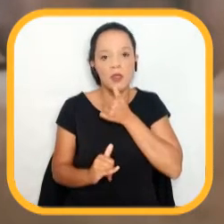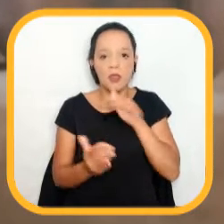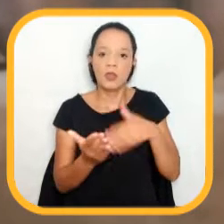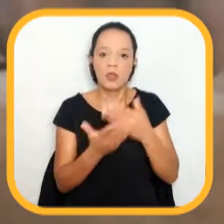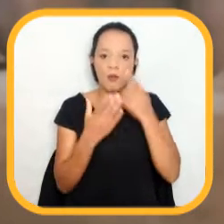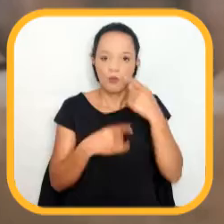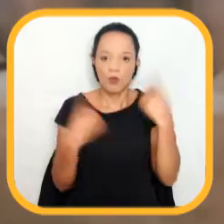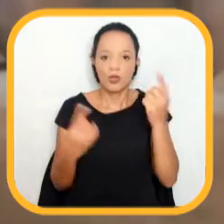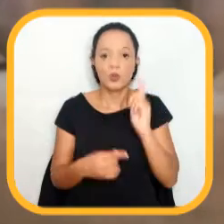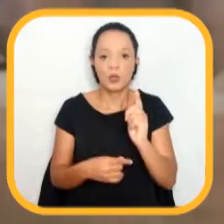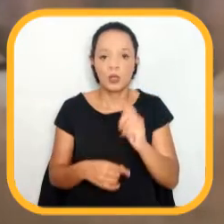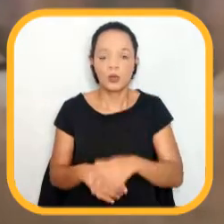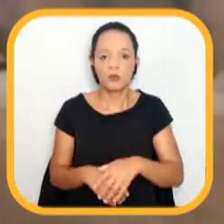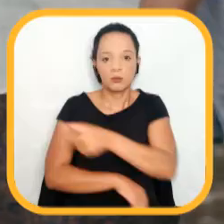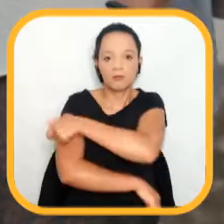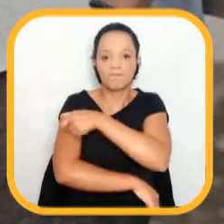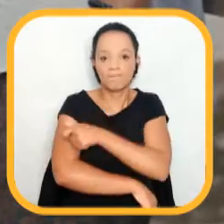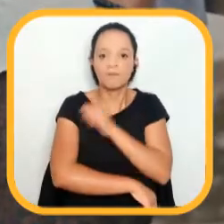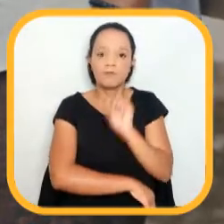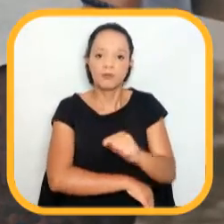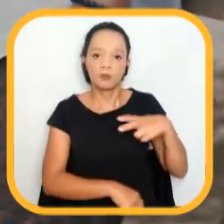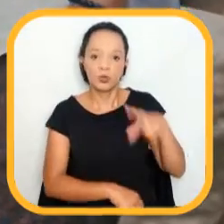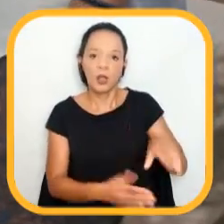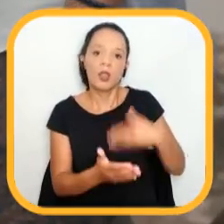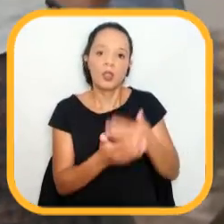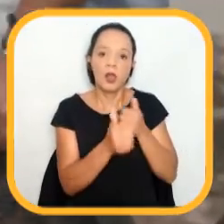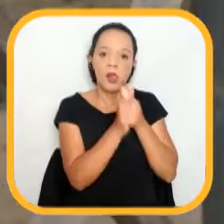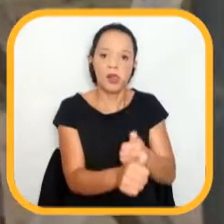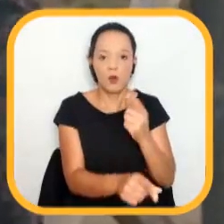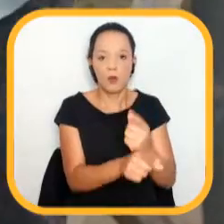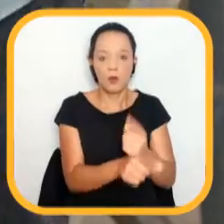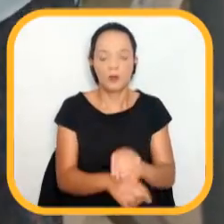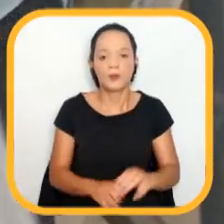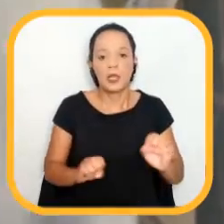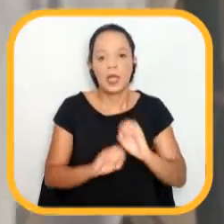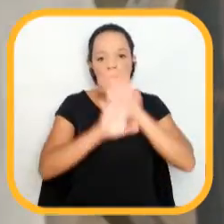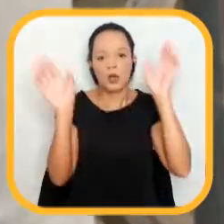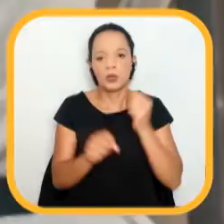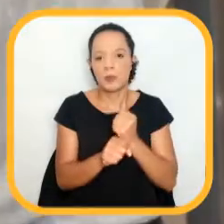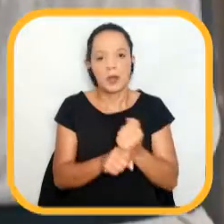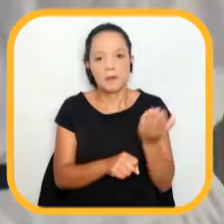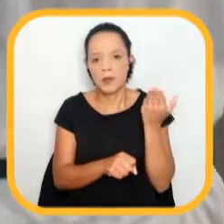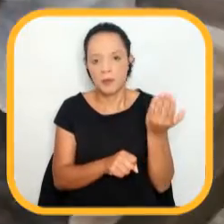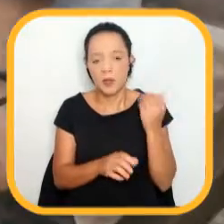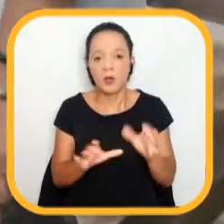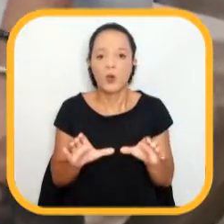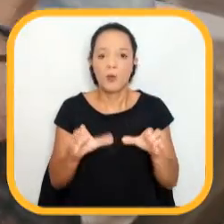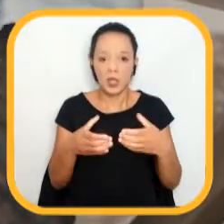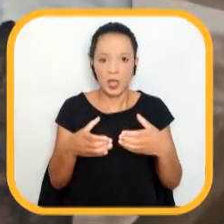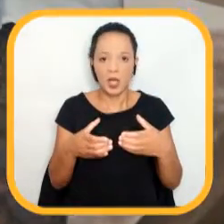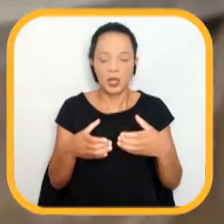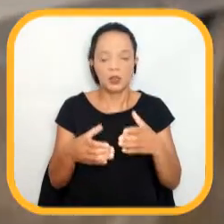isso estão a dar indicação às suas delegações em Portugal para que façam o mesmo. Obviamente que há sempre muito para fazer, a comunidade